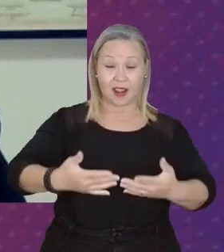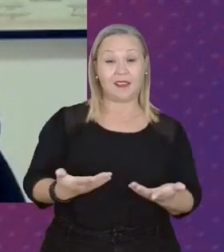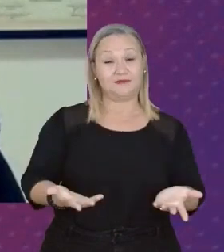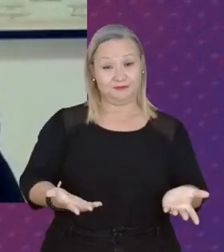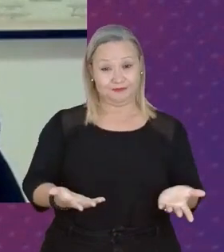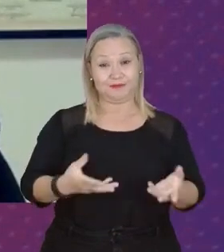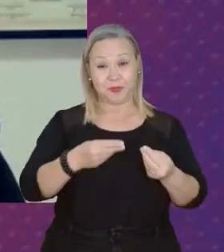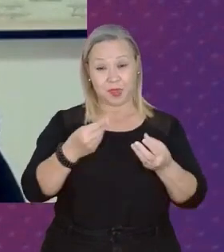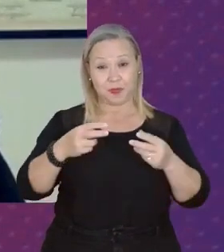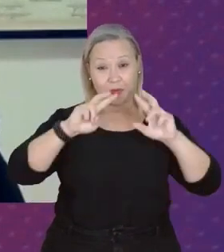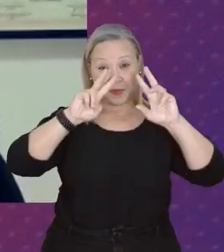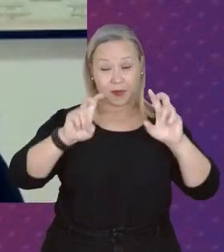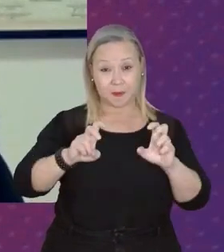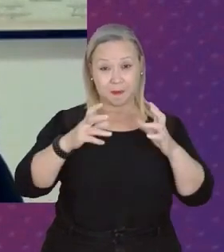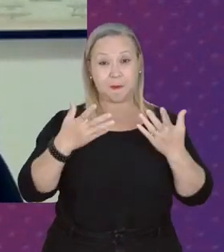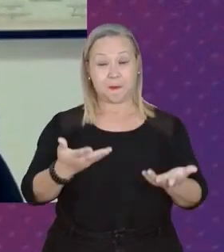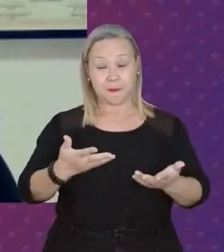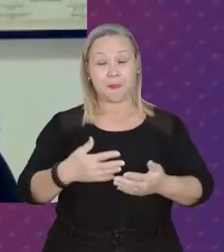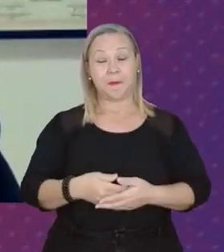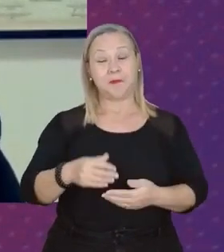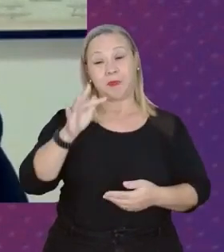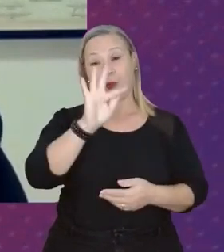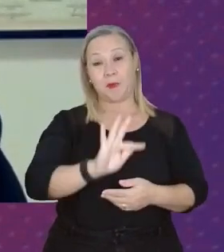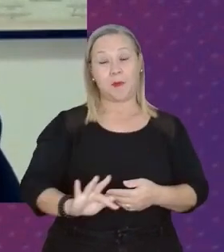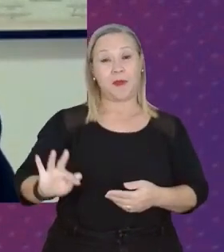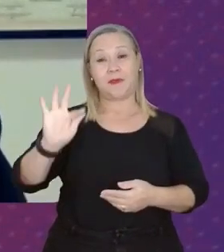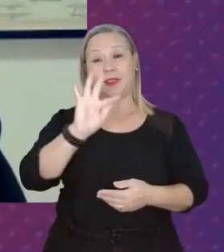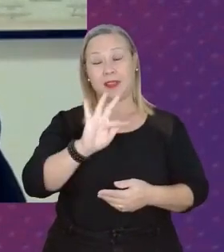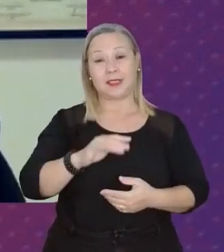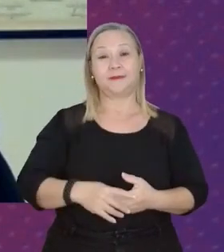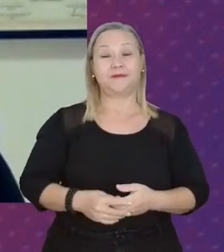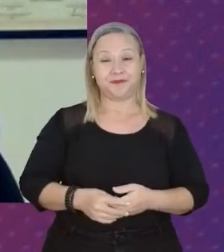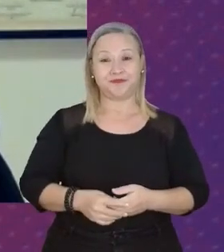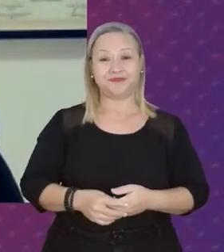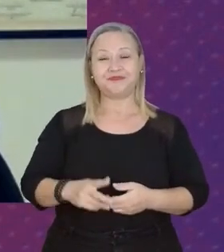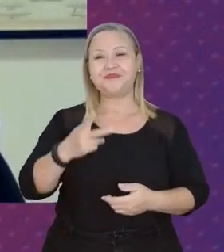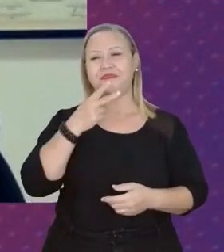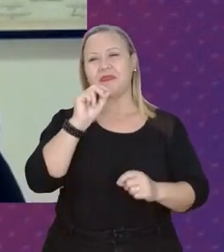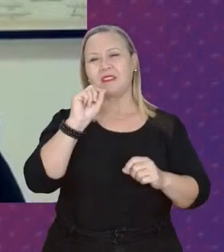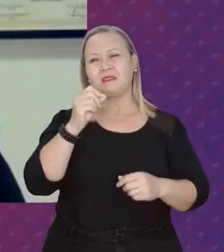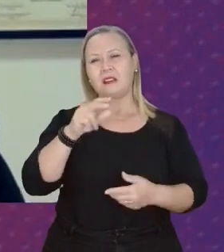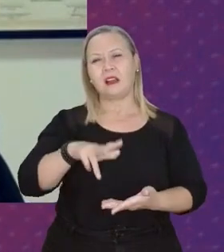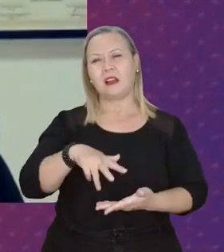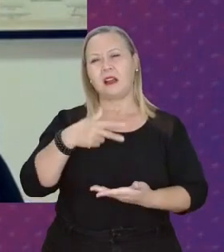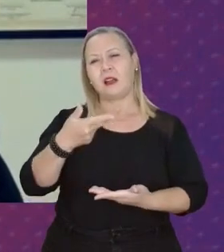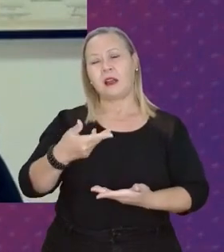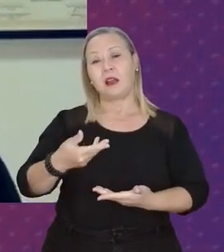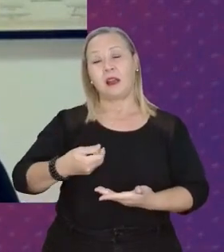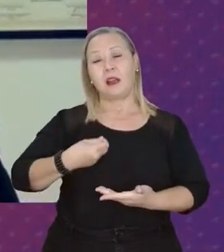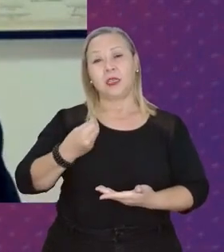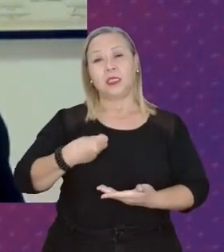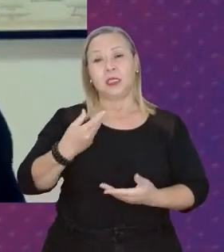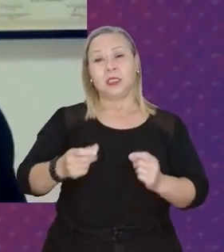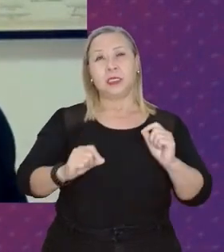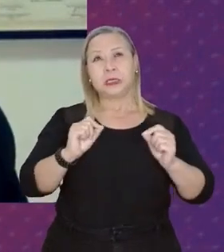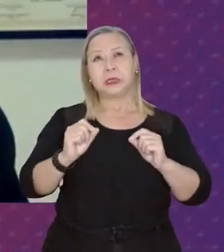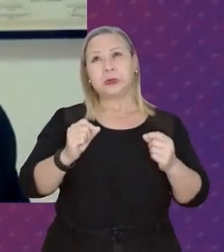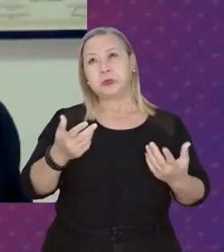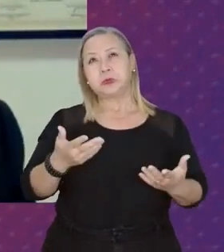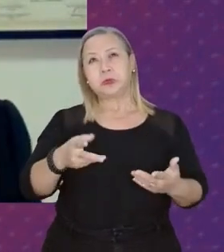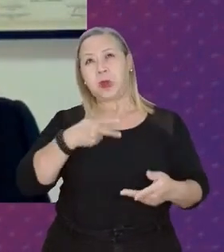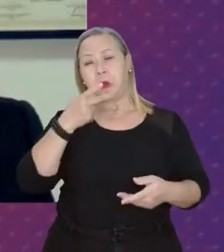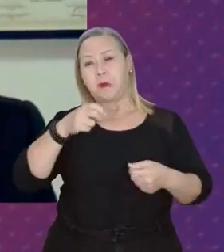sobre a federação. Acho que não estou perdendo nenhum ponto importante